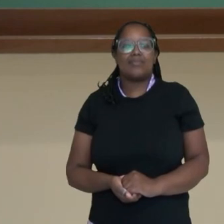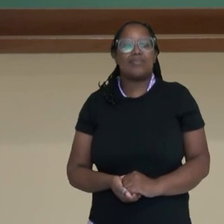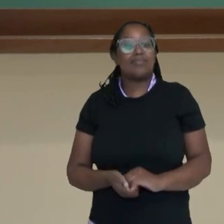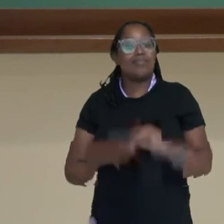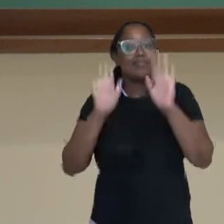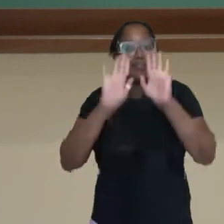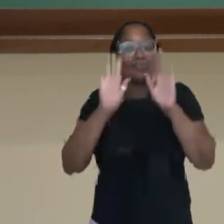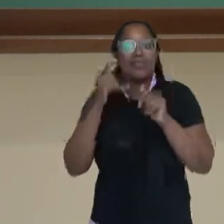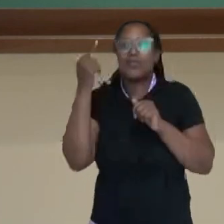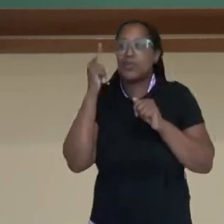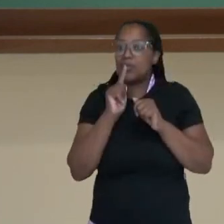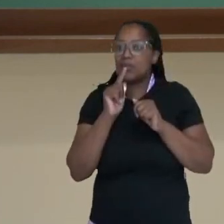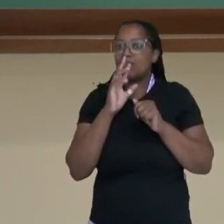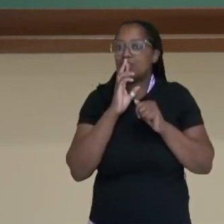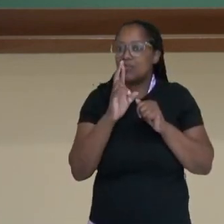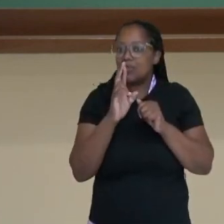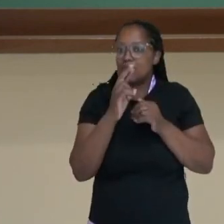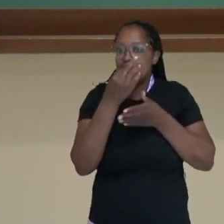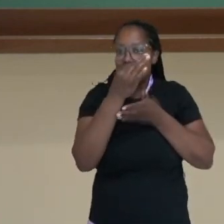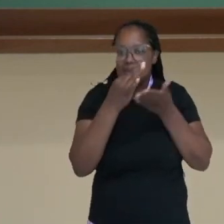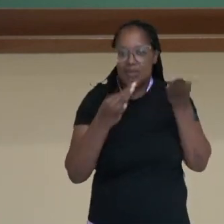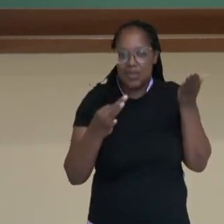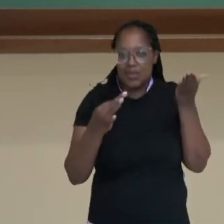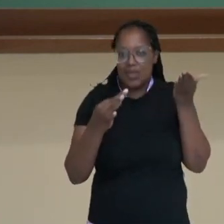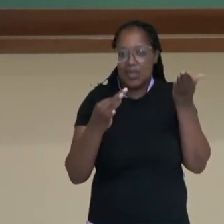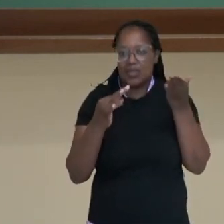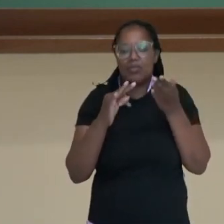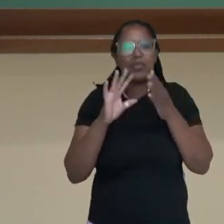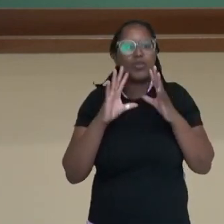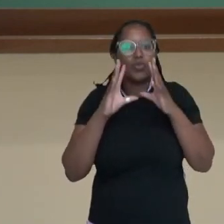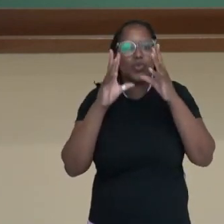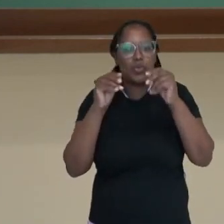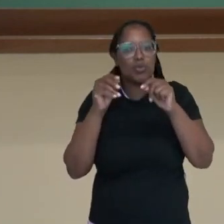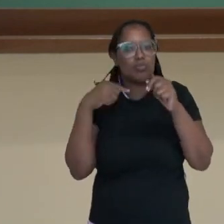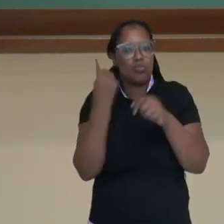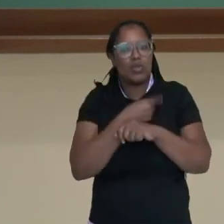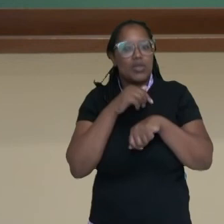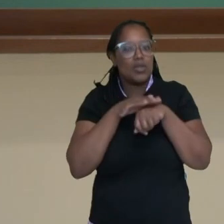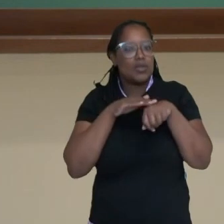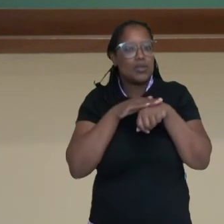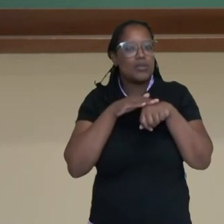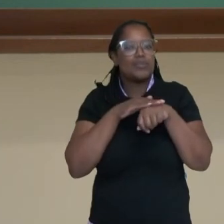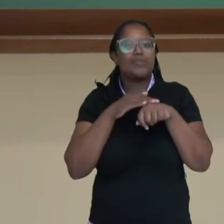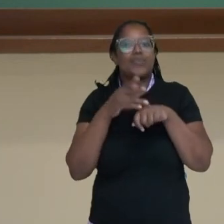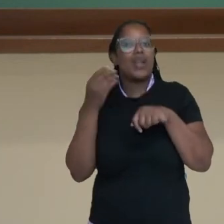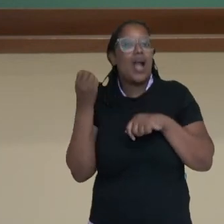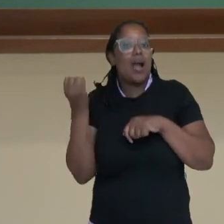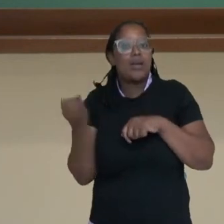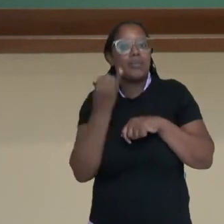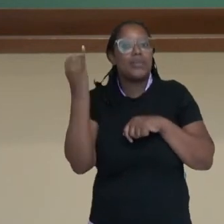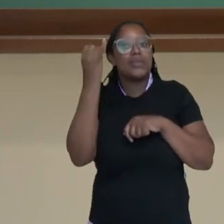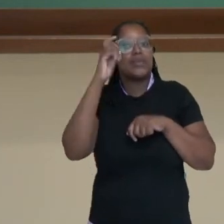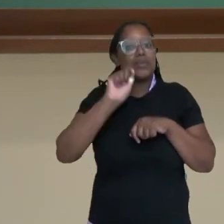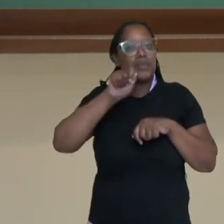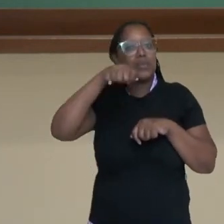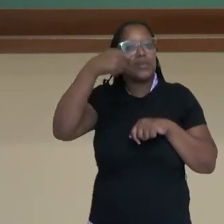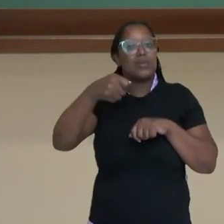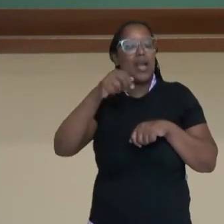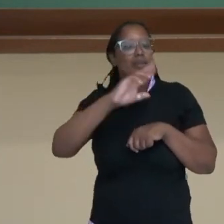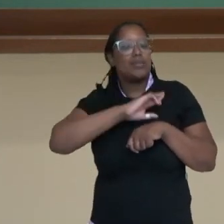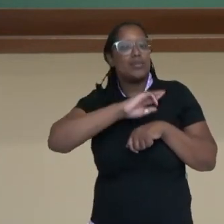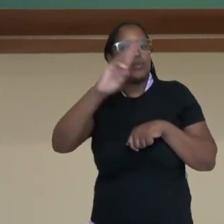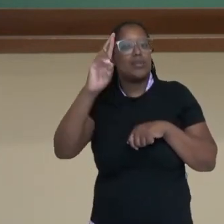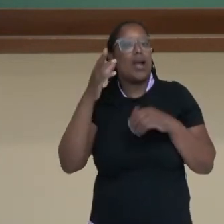E aí, pessoal, conseguiram escrever o texto, né, disso que nós estávamos conversando sobre a importância dos símbolos religiosos? Vamos fazer